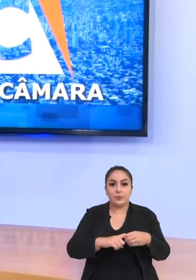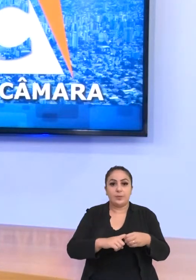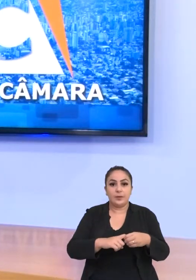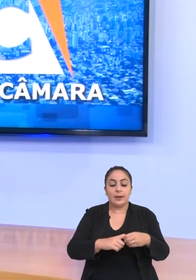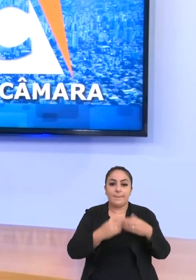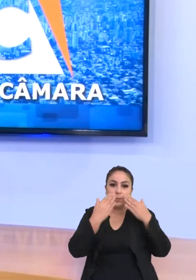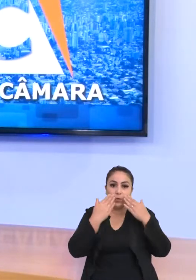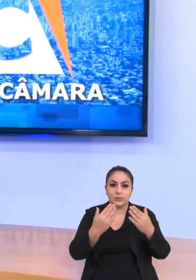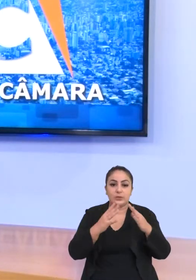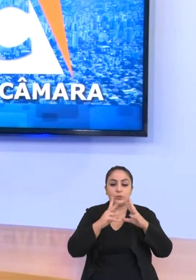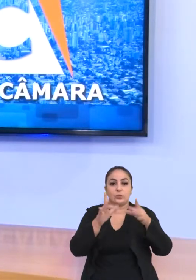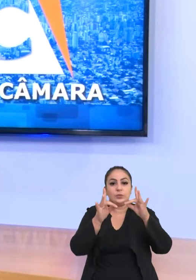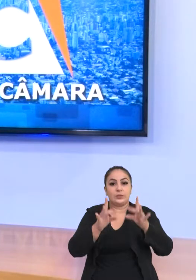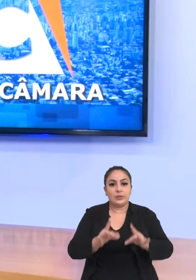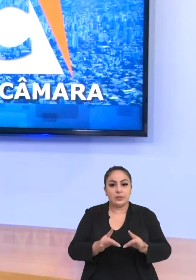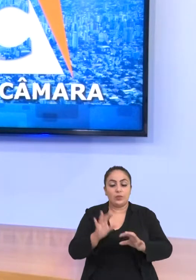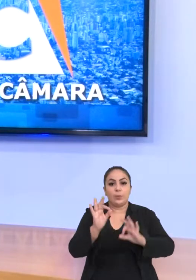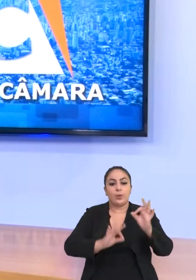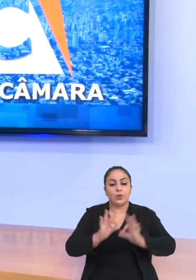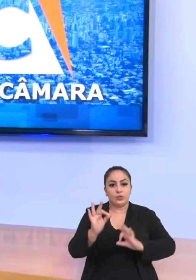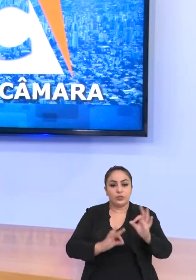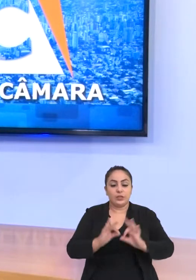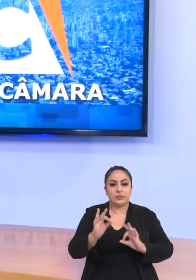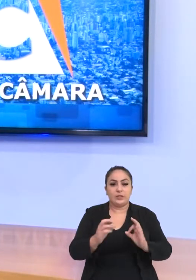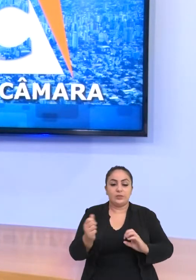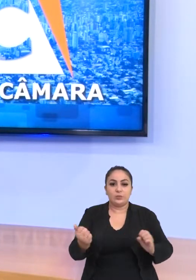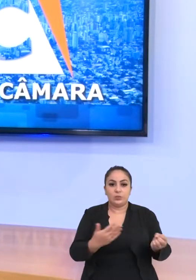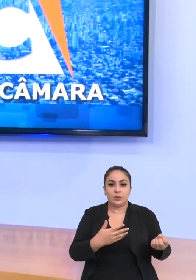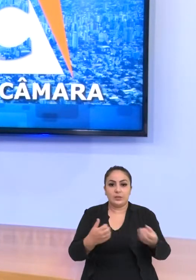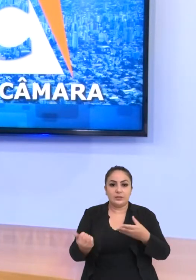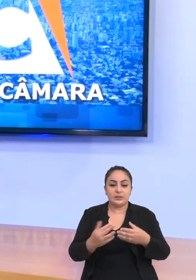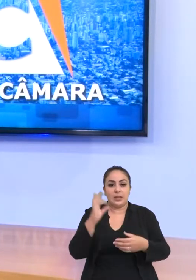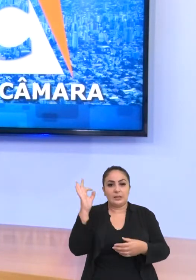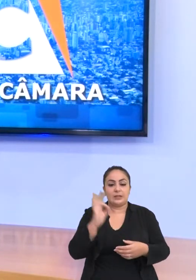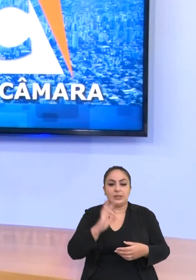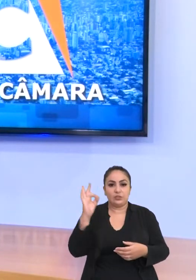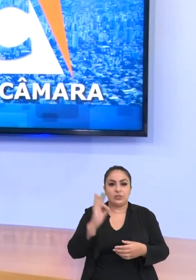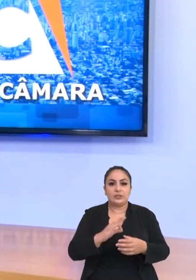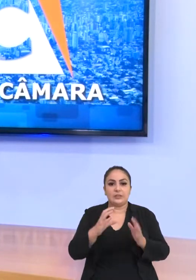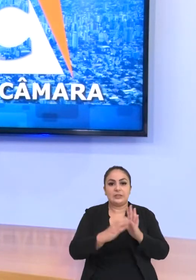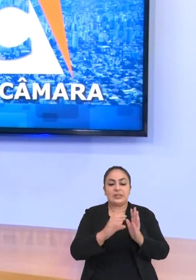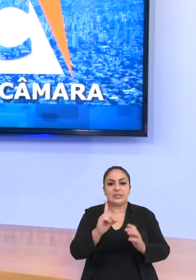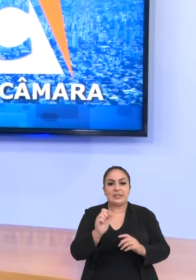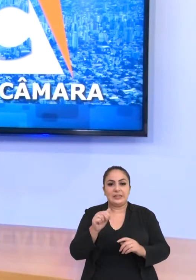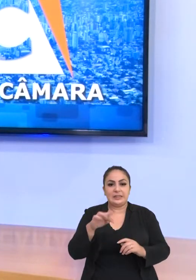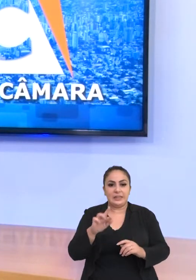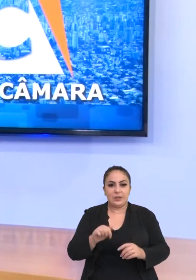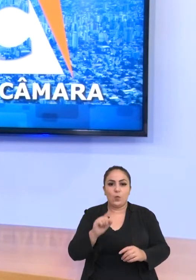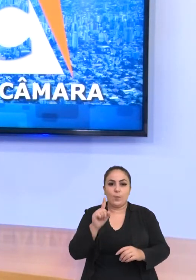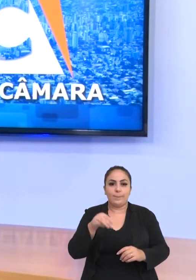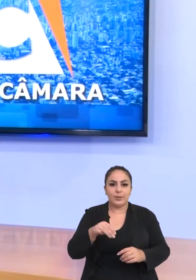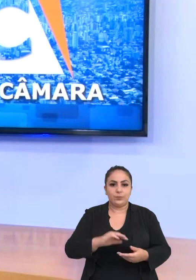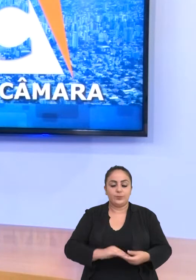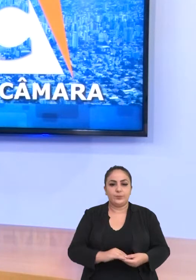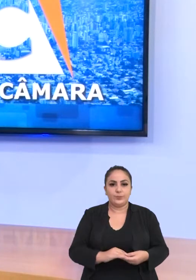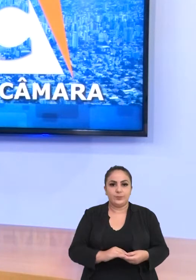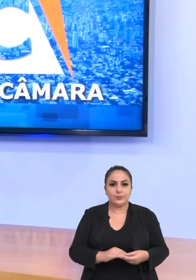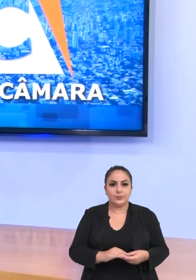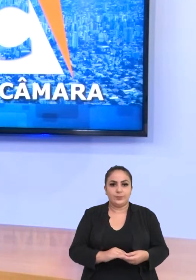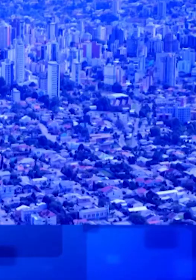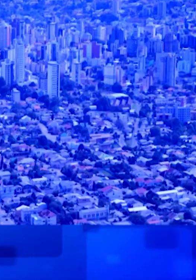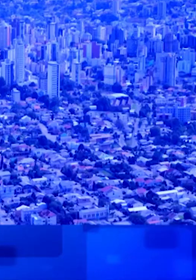no próximo bloco iremos apresentar os detalhes do projeto que atualiza as taxas do Detran. É um minuto